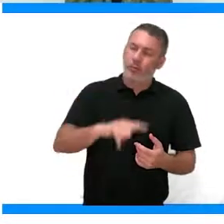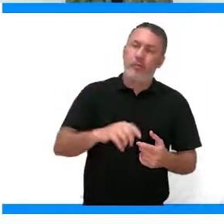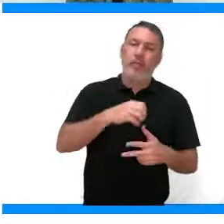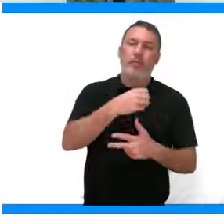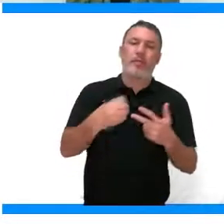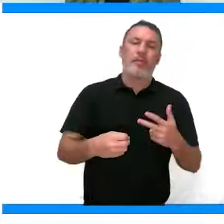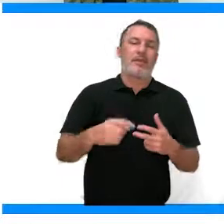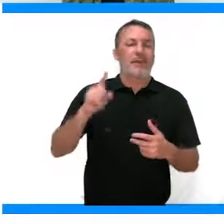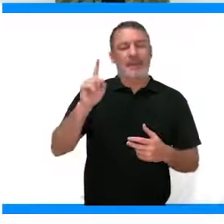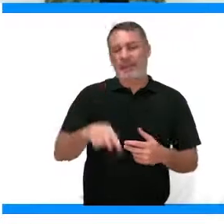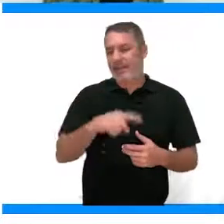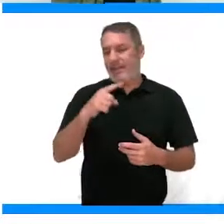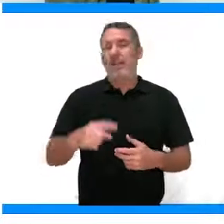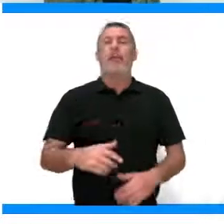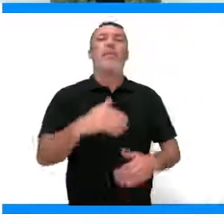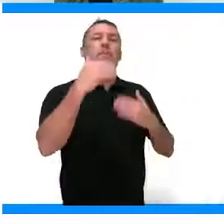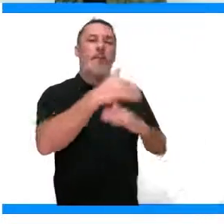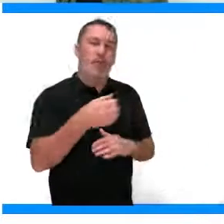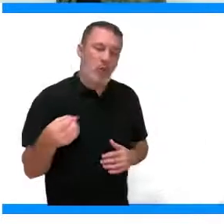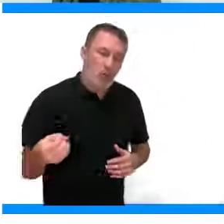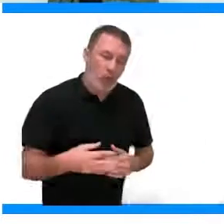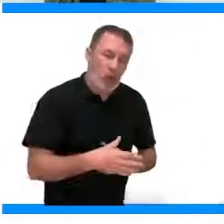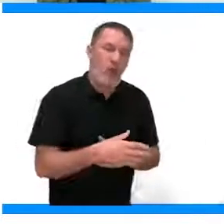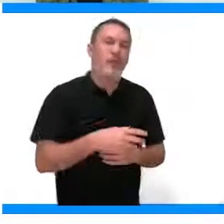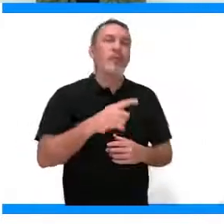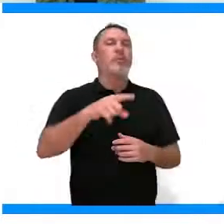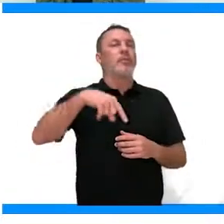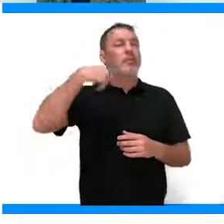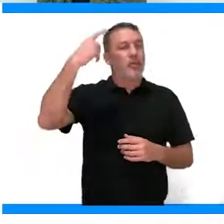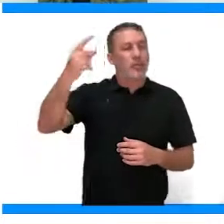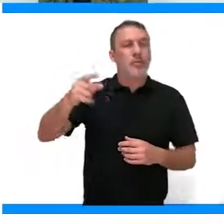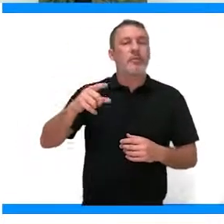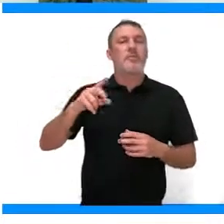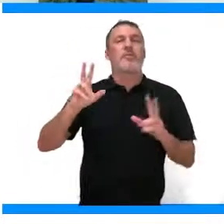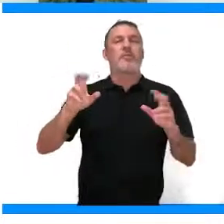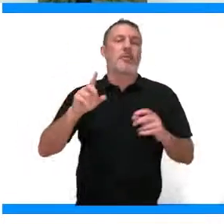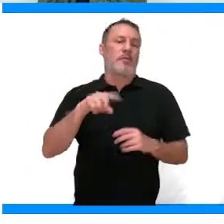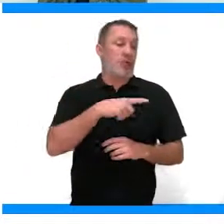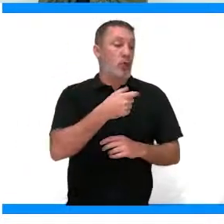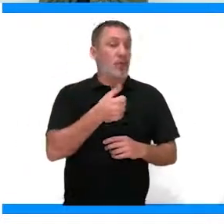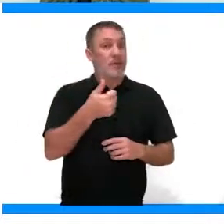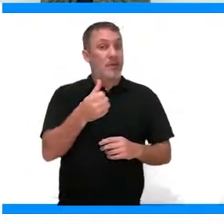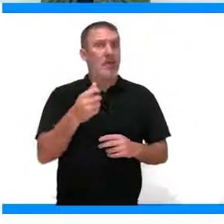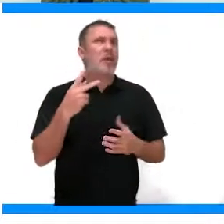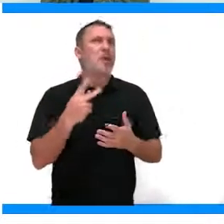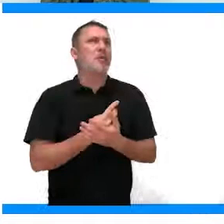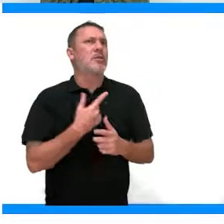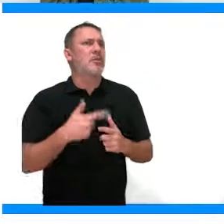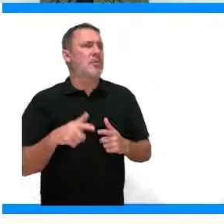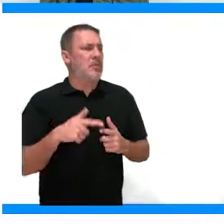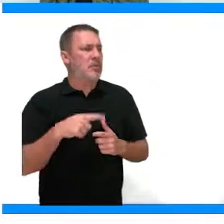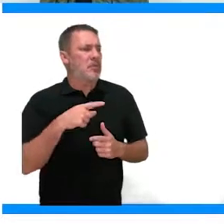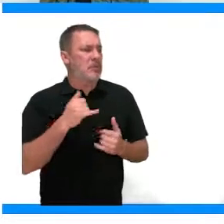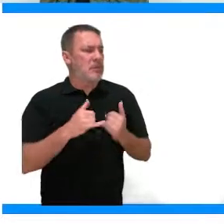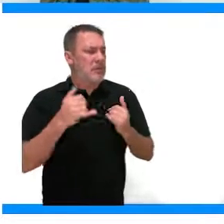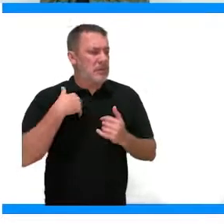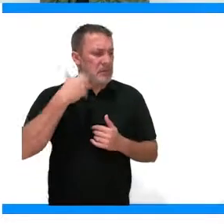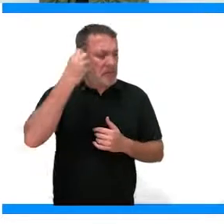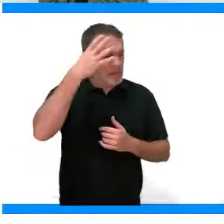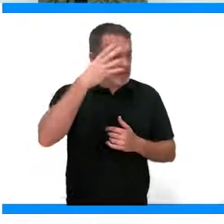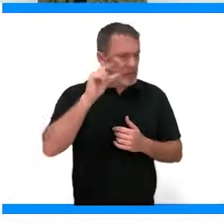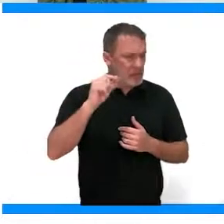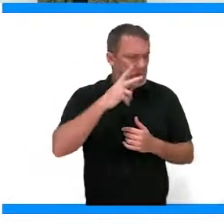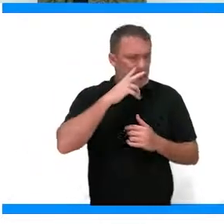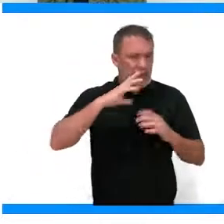Enem em novembro, o Enem foi cancelado, todo mundo fez um Enem em dezembro, aconteceu em 2009. Em 2016 aconteceu algum problema. Eu não lembro se